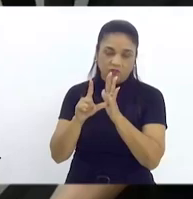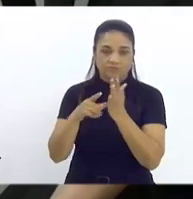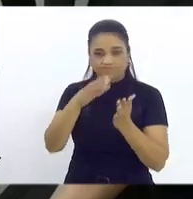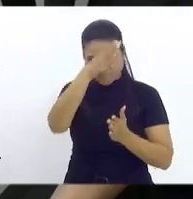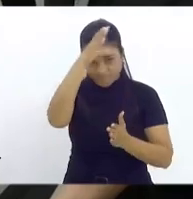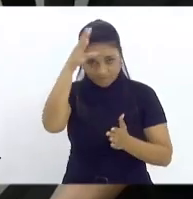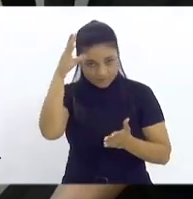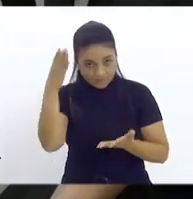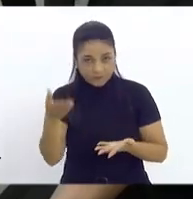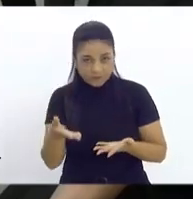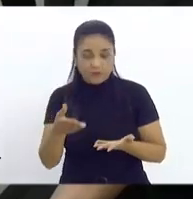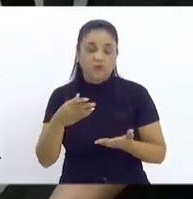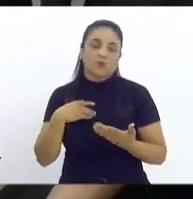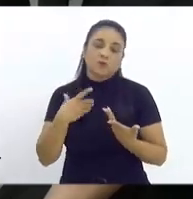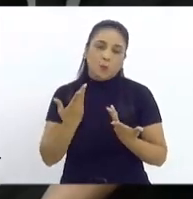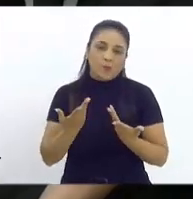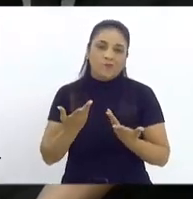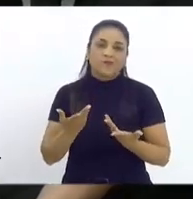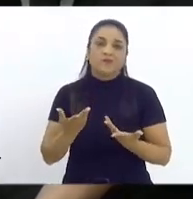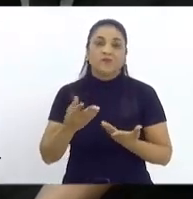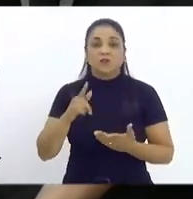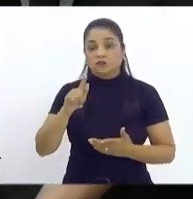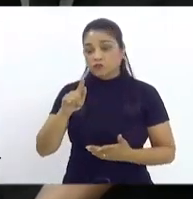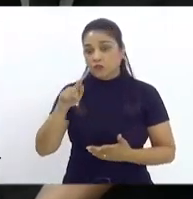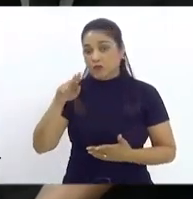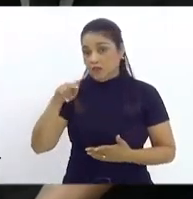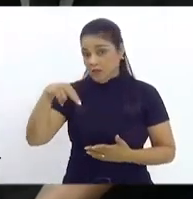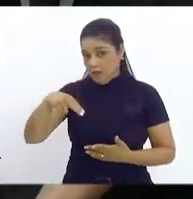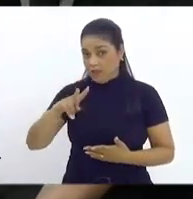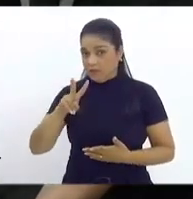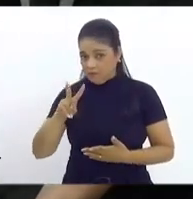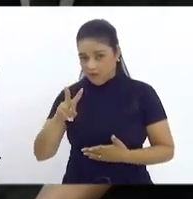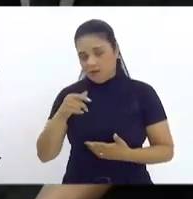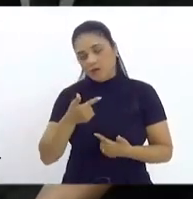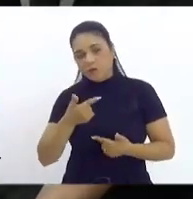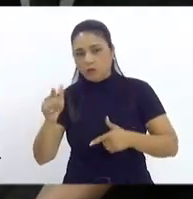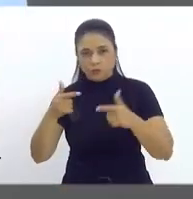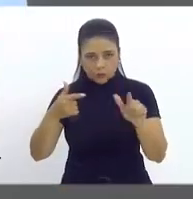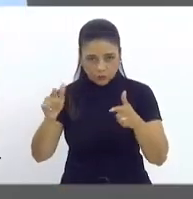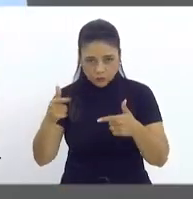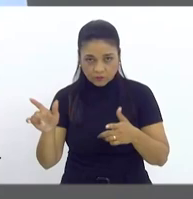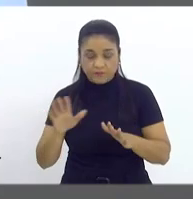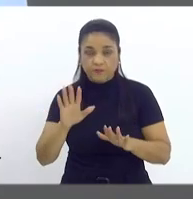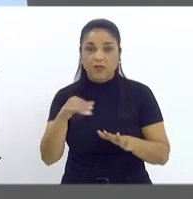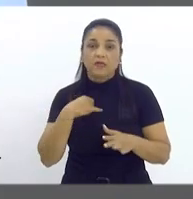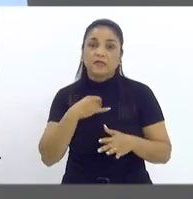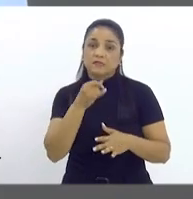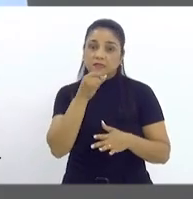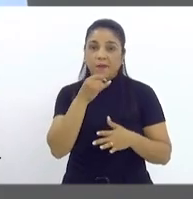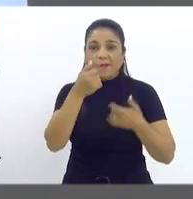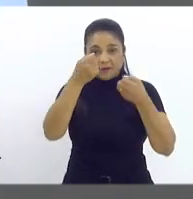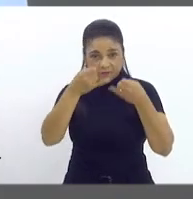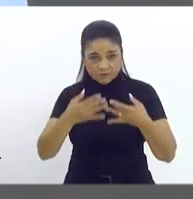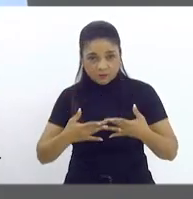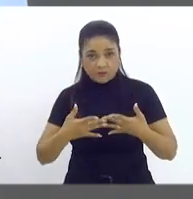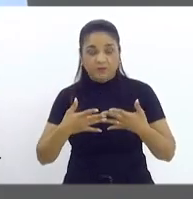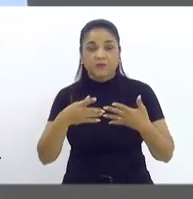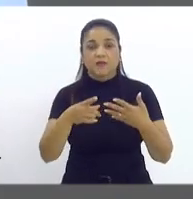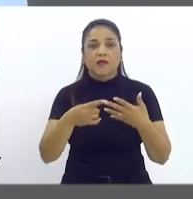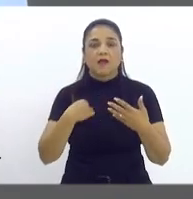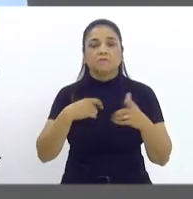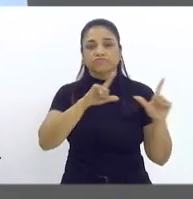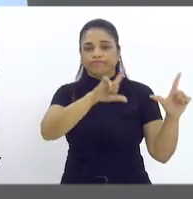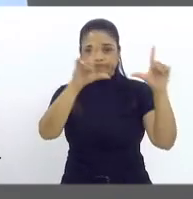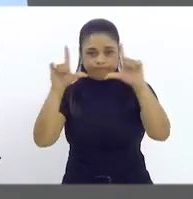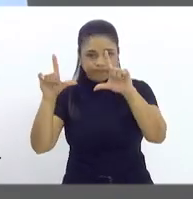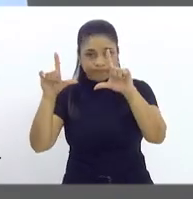do gás natural, seja a indústria, o GNV, etc. Por que eu digo isso? Porque no slide seguinte a gente vai ver um pouquinho da realidade